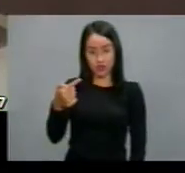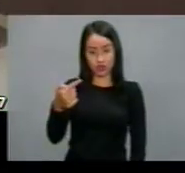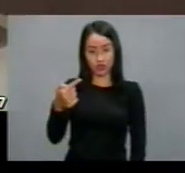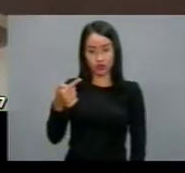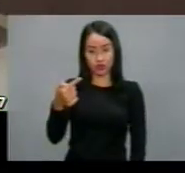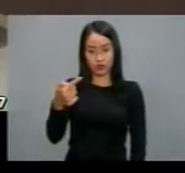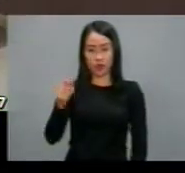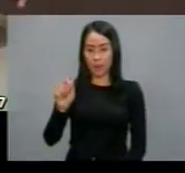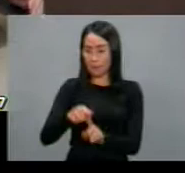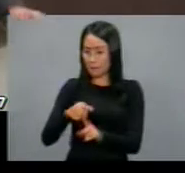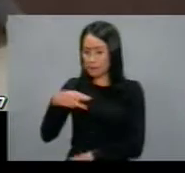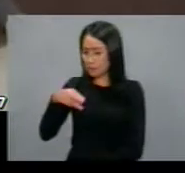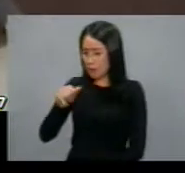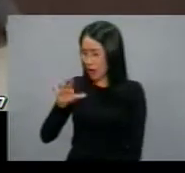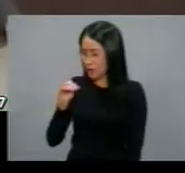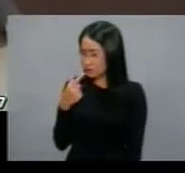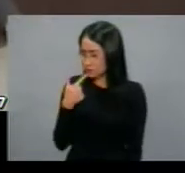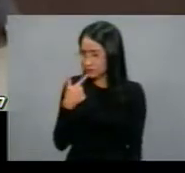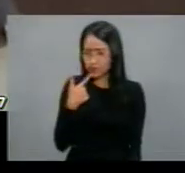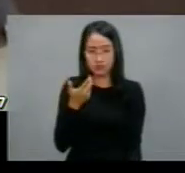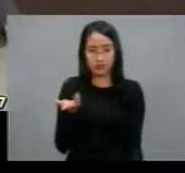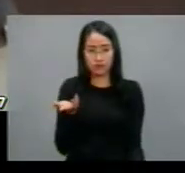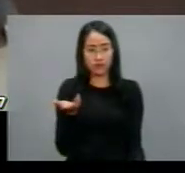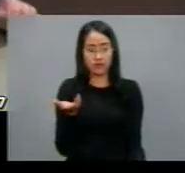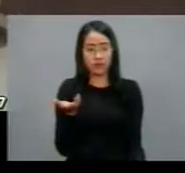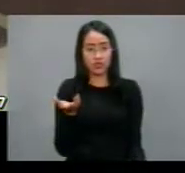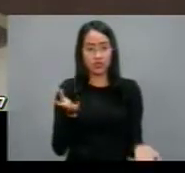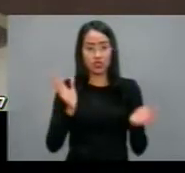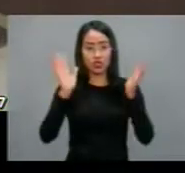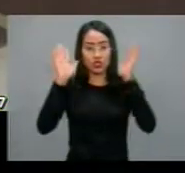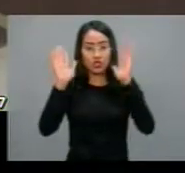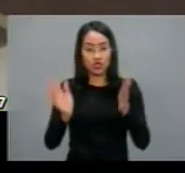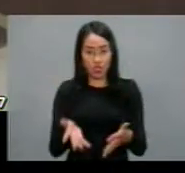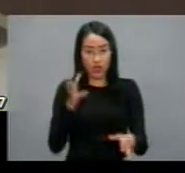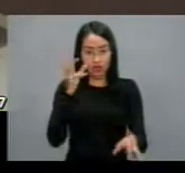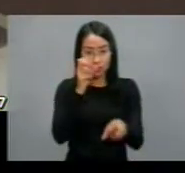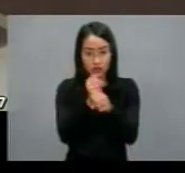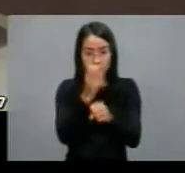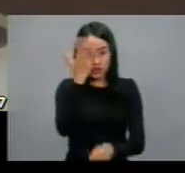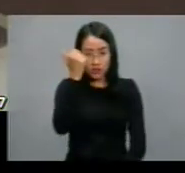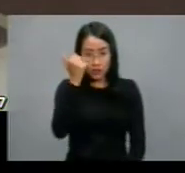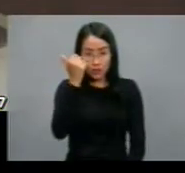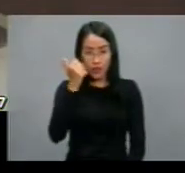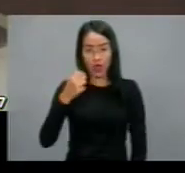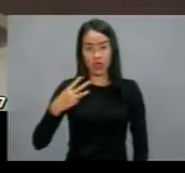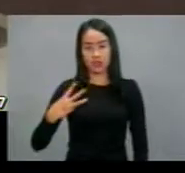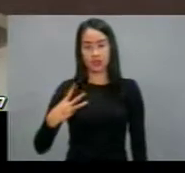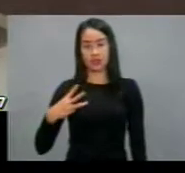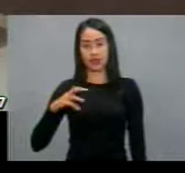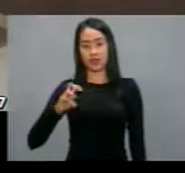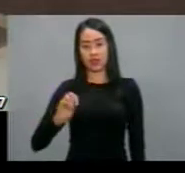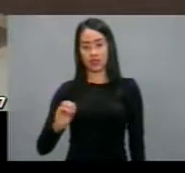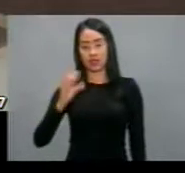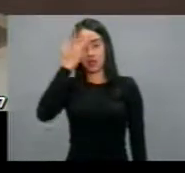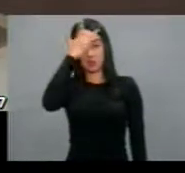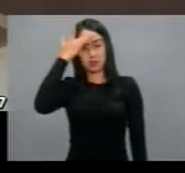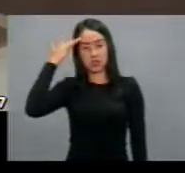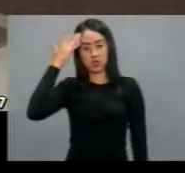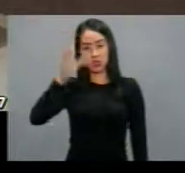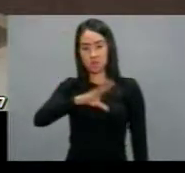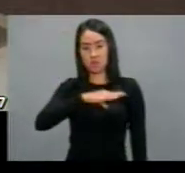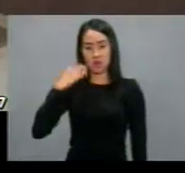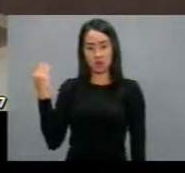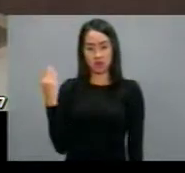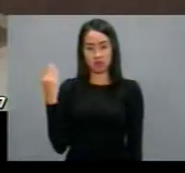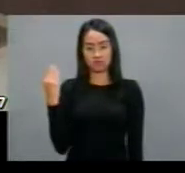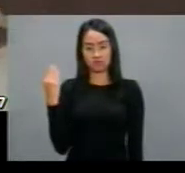maio, portanto, estamos ainda no início de maio, já se somam 30 assassinatos no